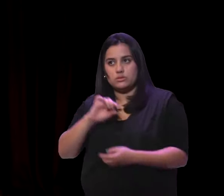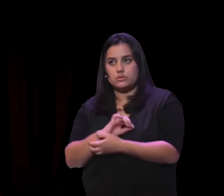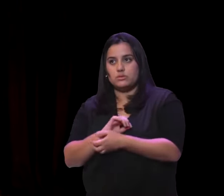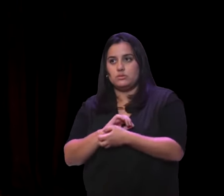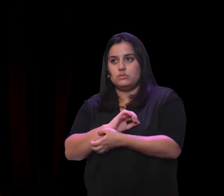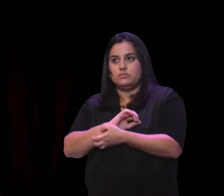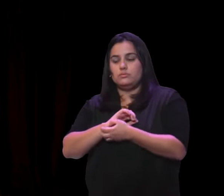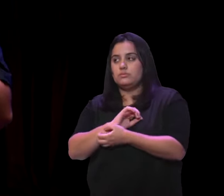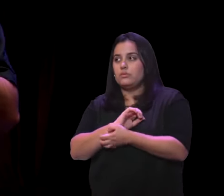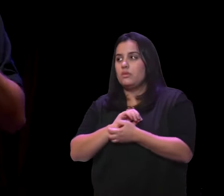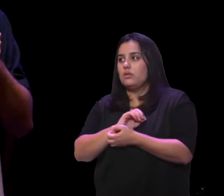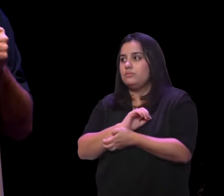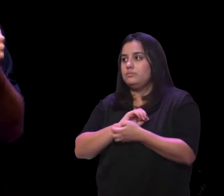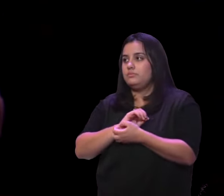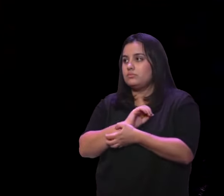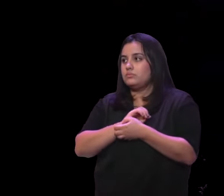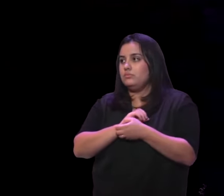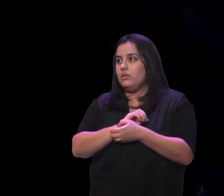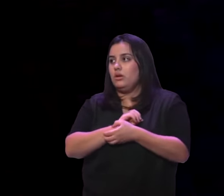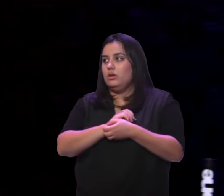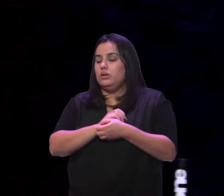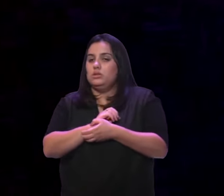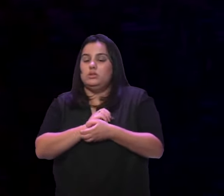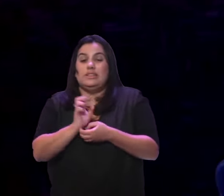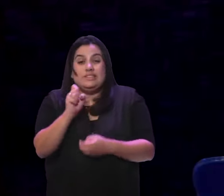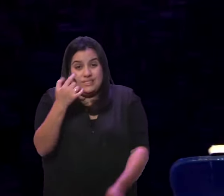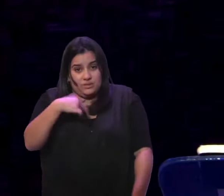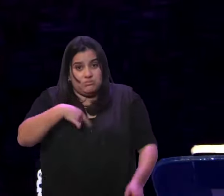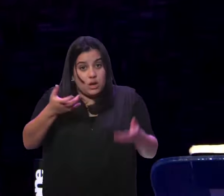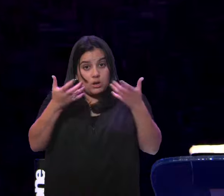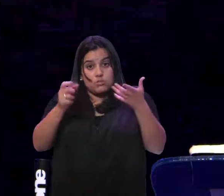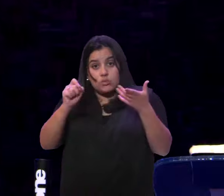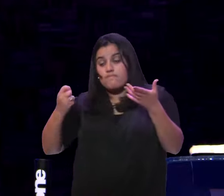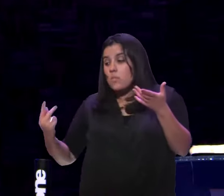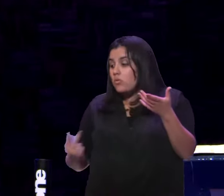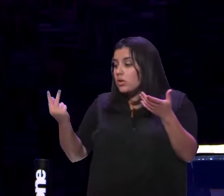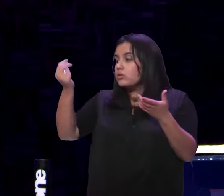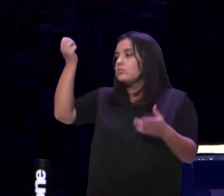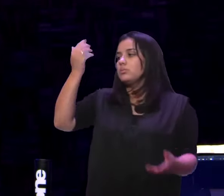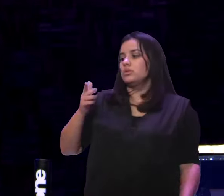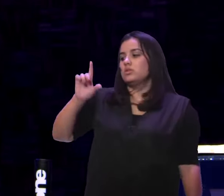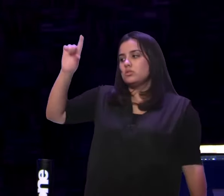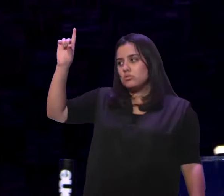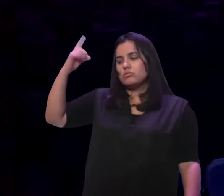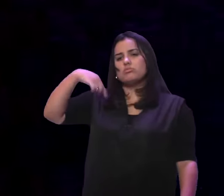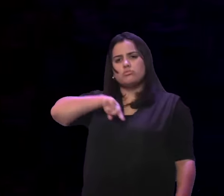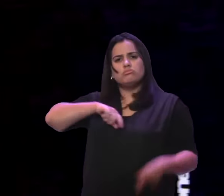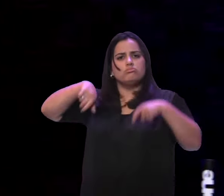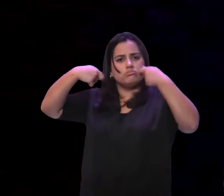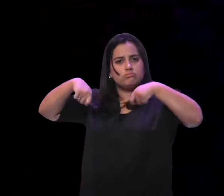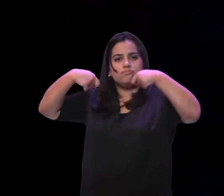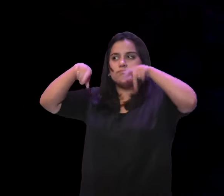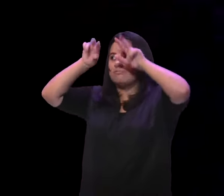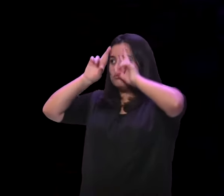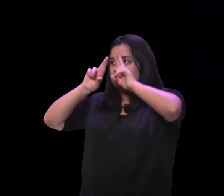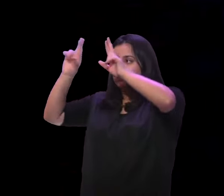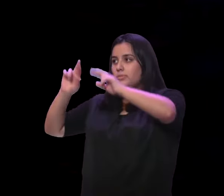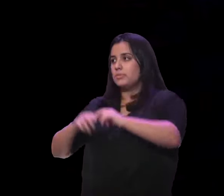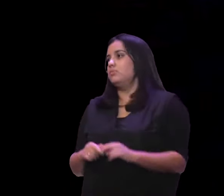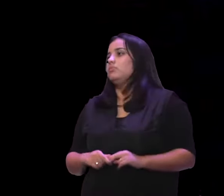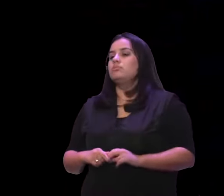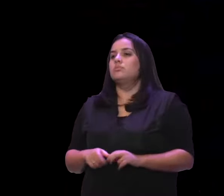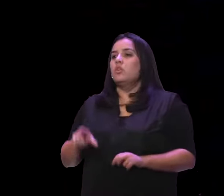Se nós queremos valorizar a presença de Deus nesse lugar, nós devemos ser respeitosos,